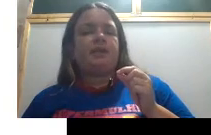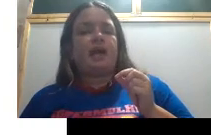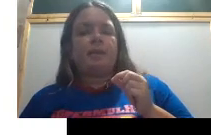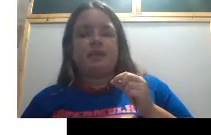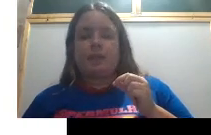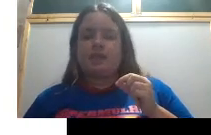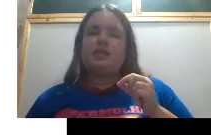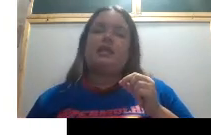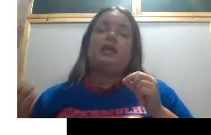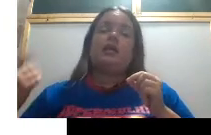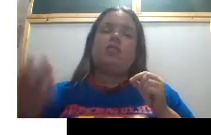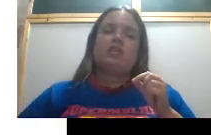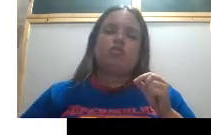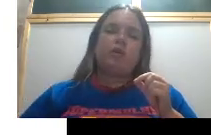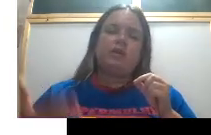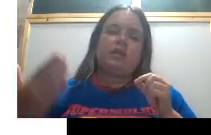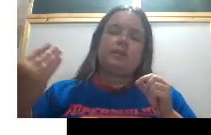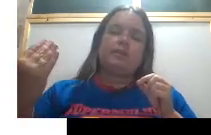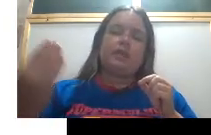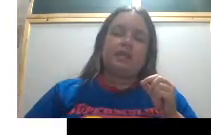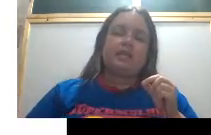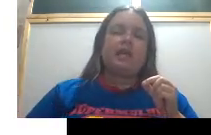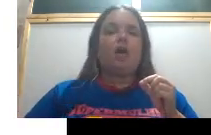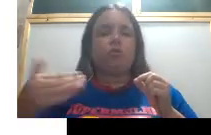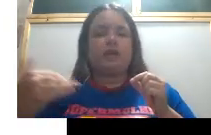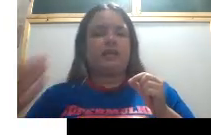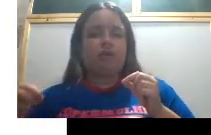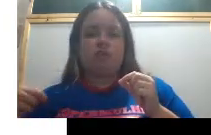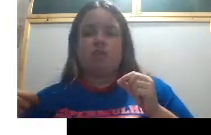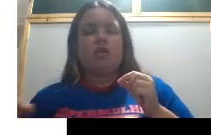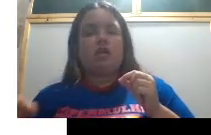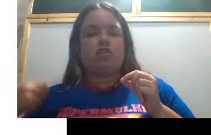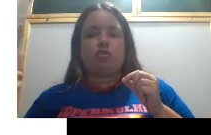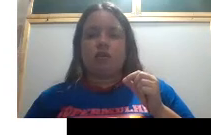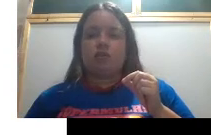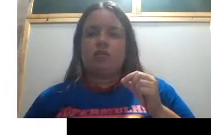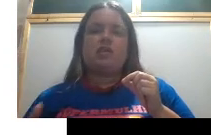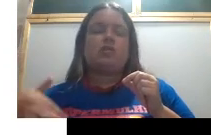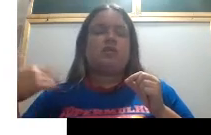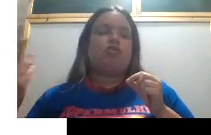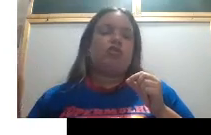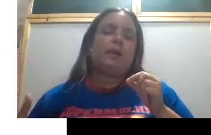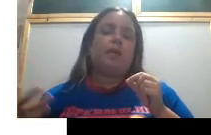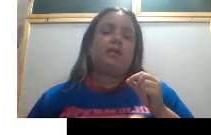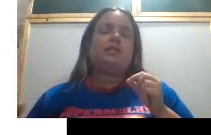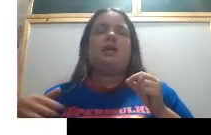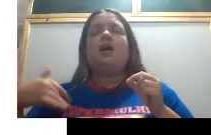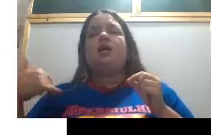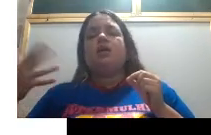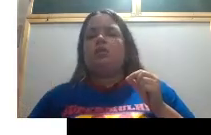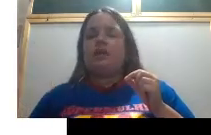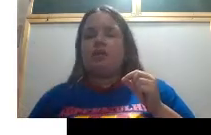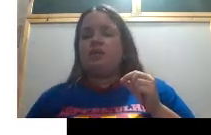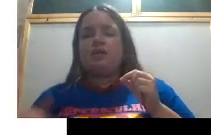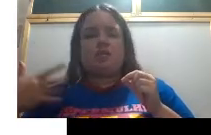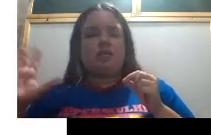desenhar e pintar a bandeira brasileira vocês podem desenhar ou no caderno de história de vocês vão seja também podem